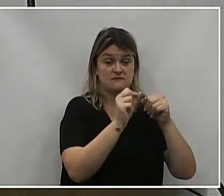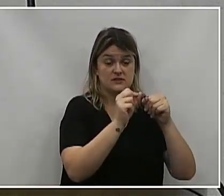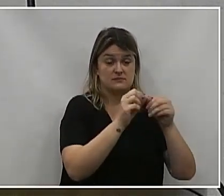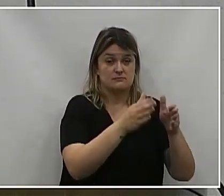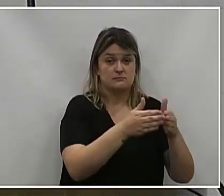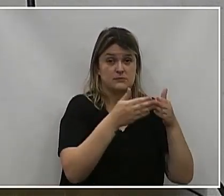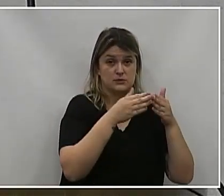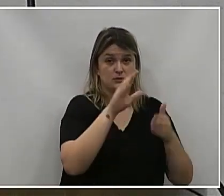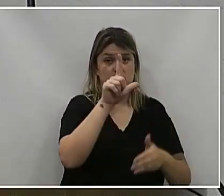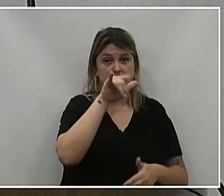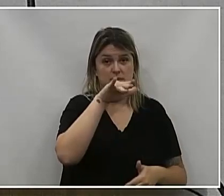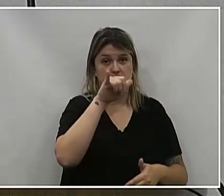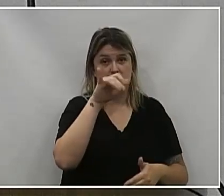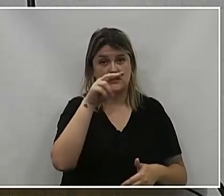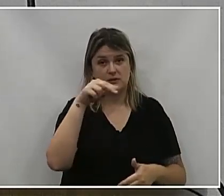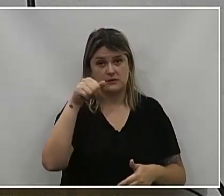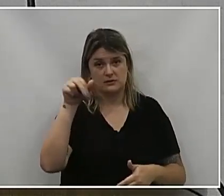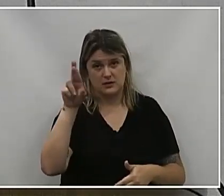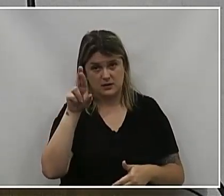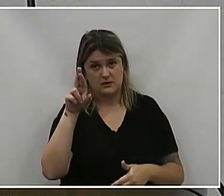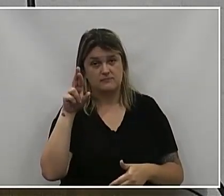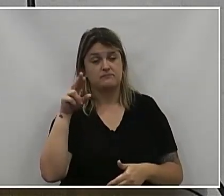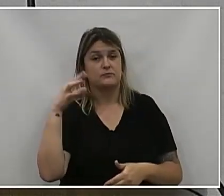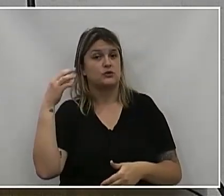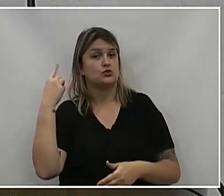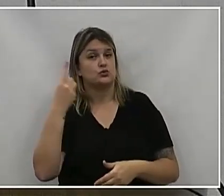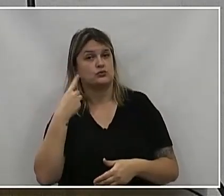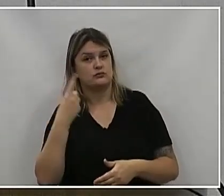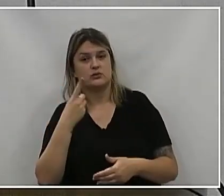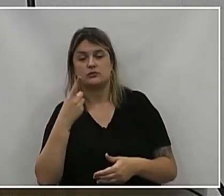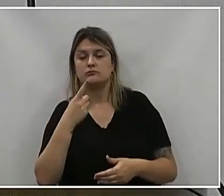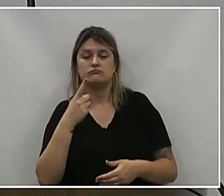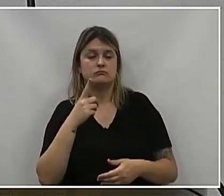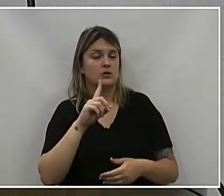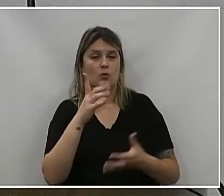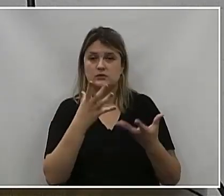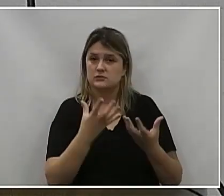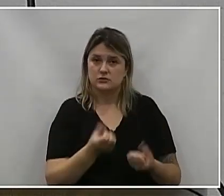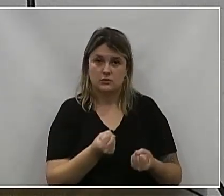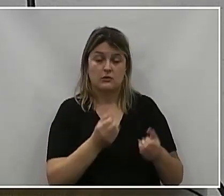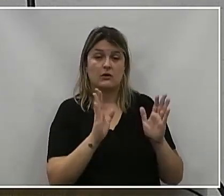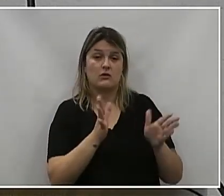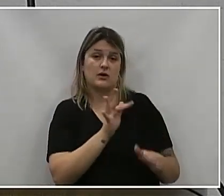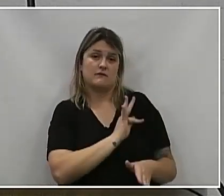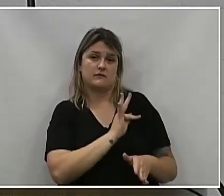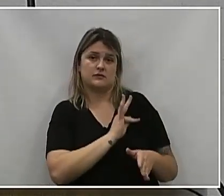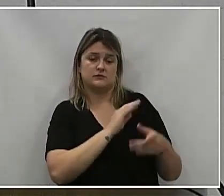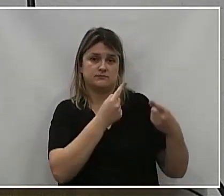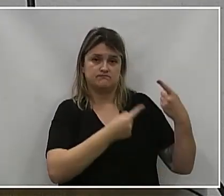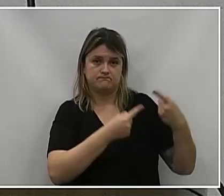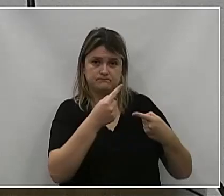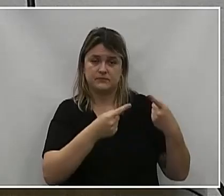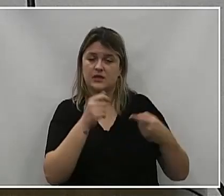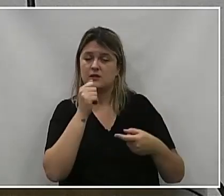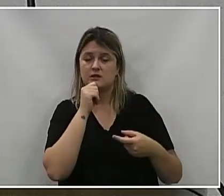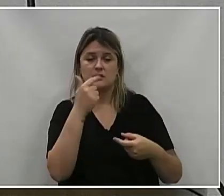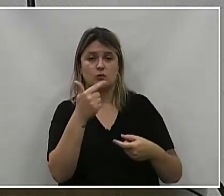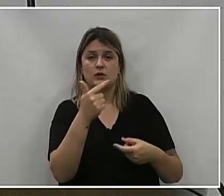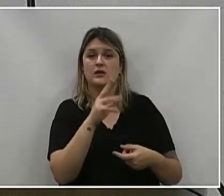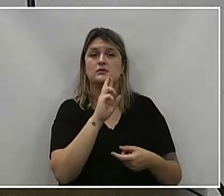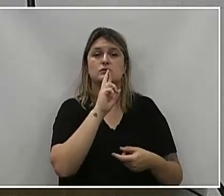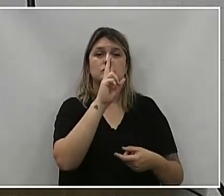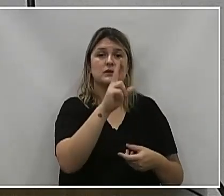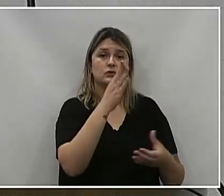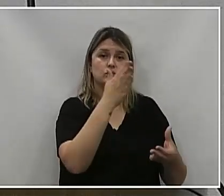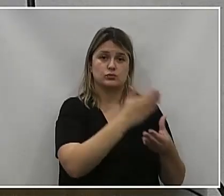essa liminar ela foi negada no primeiro momento e ainda está em fase de discussão, não se chegou à conclusão